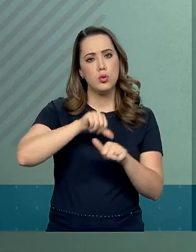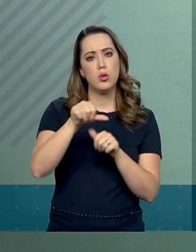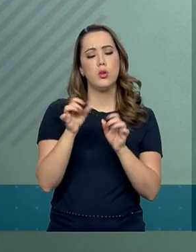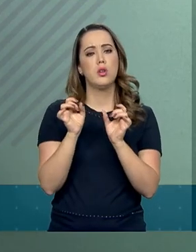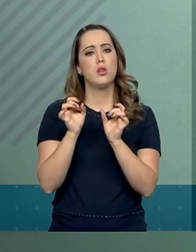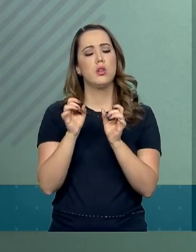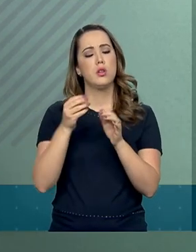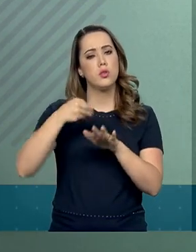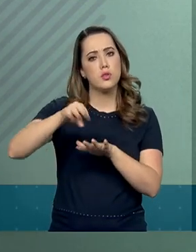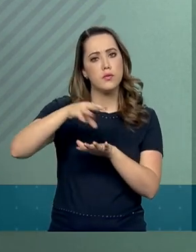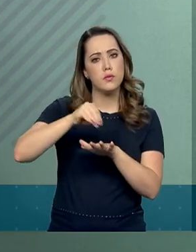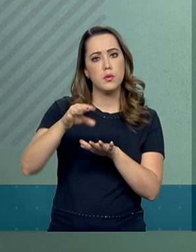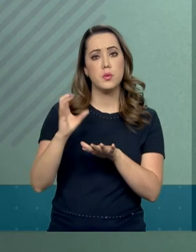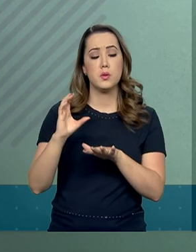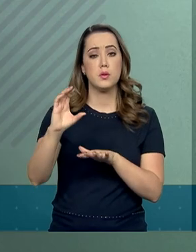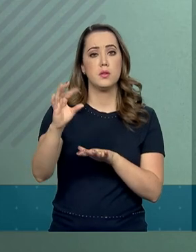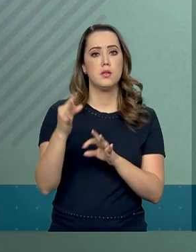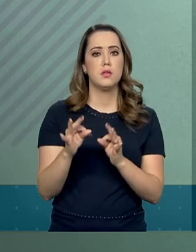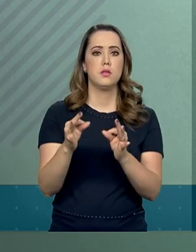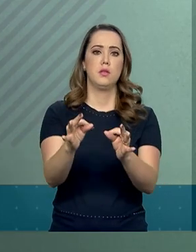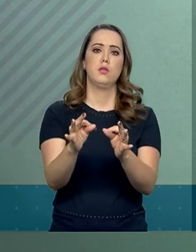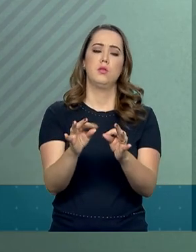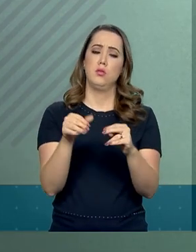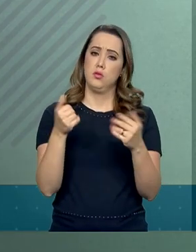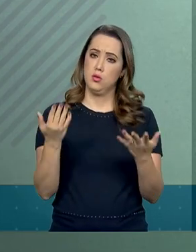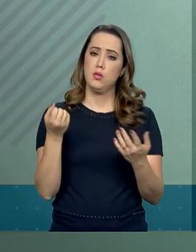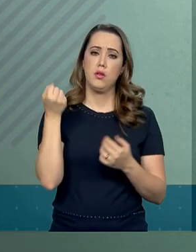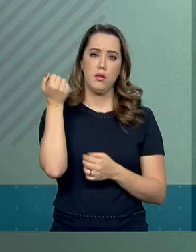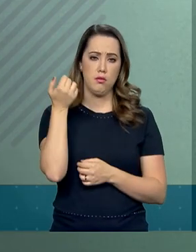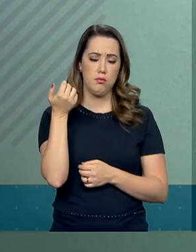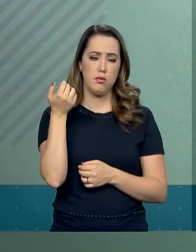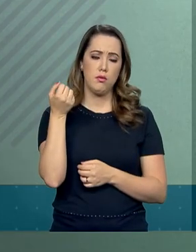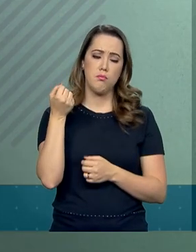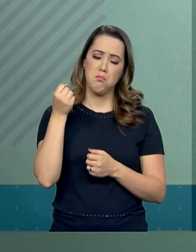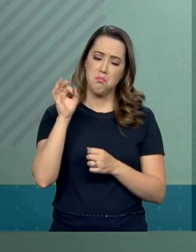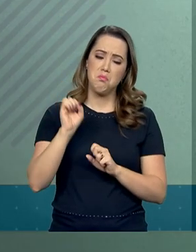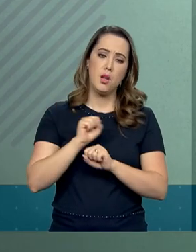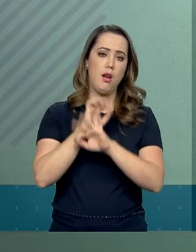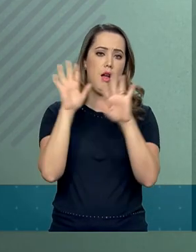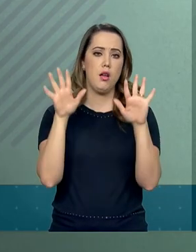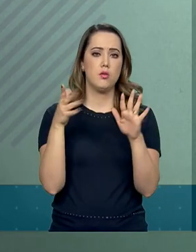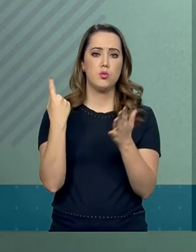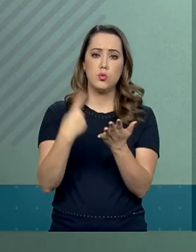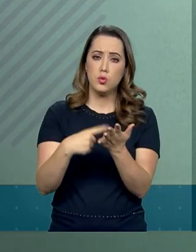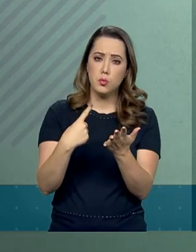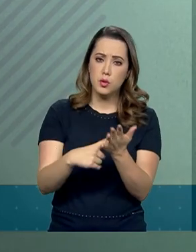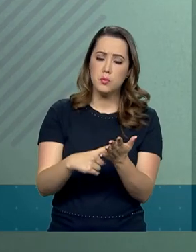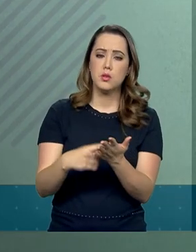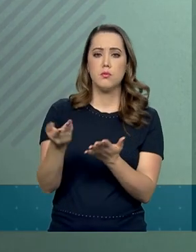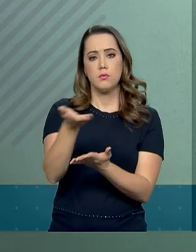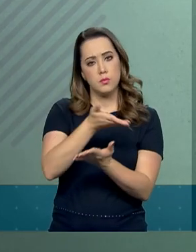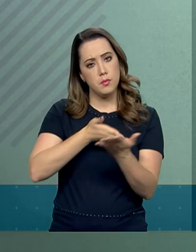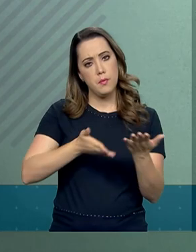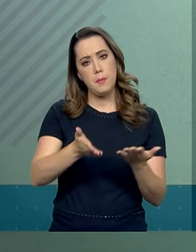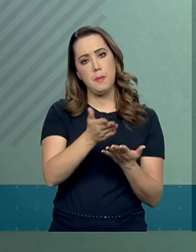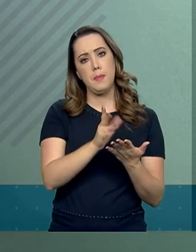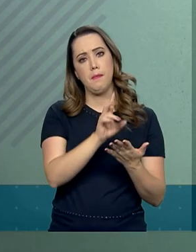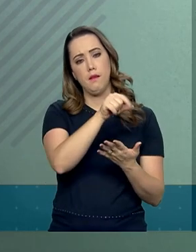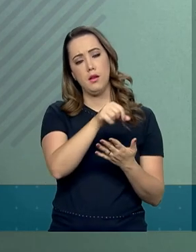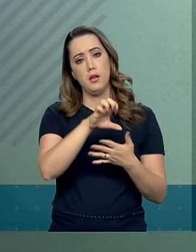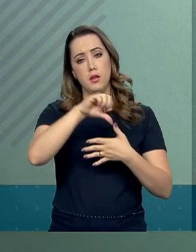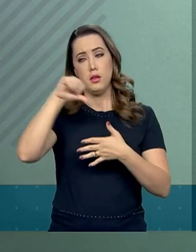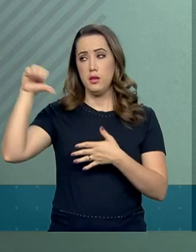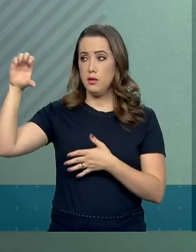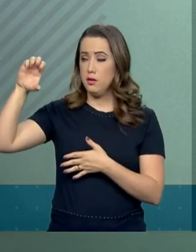da ciência e tecnologia e claramente isto reforçou os laços de confiança entre a união